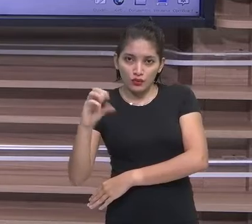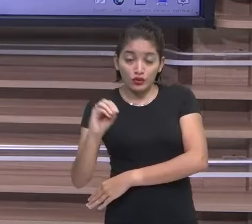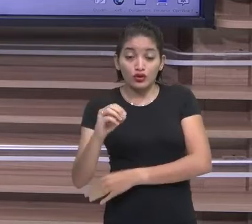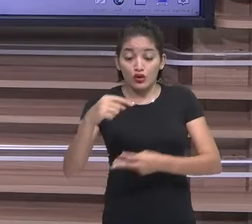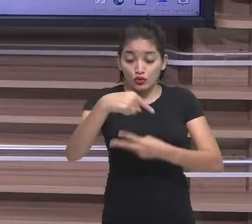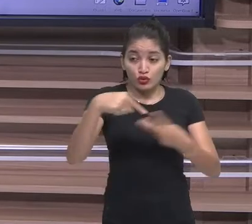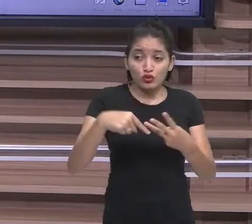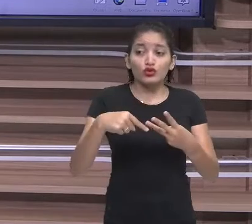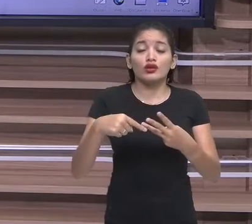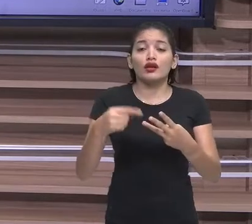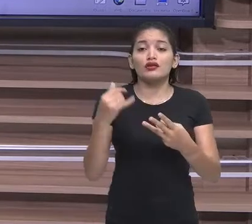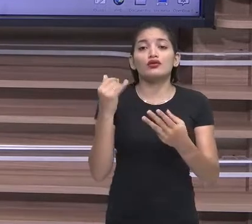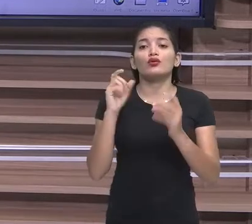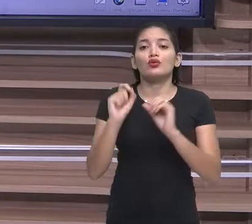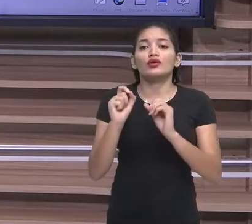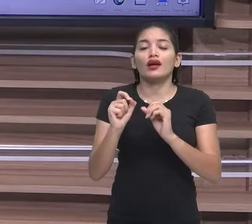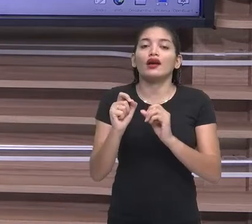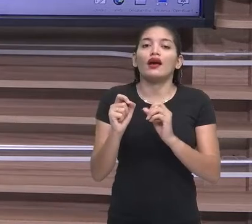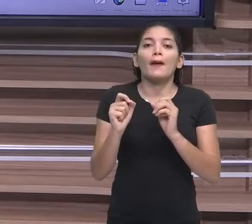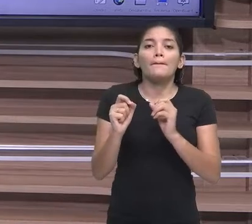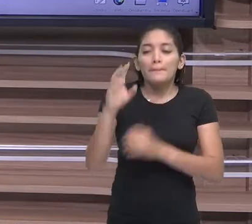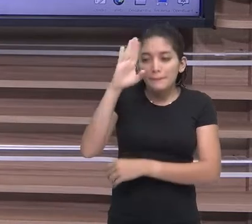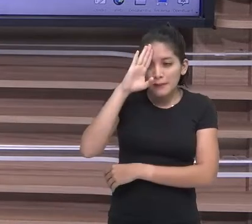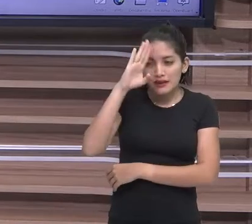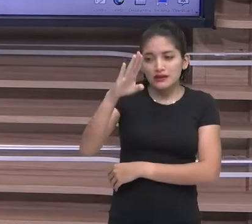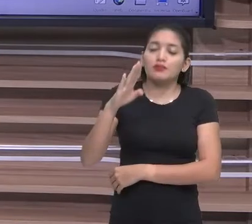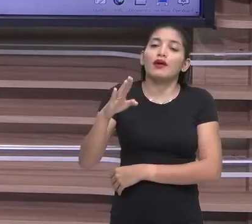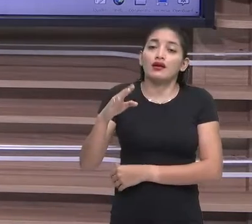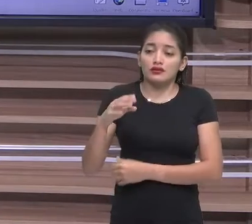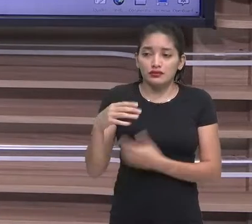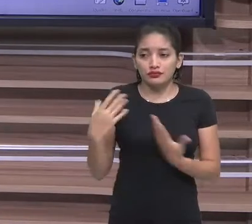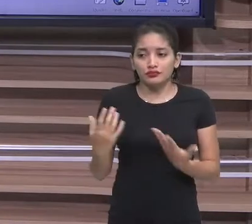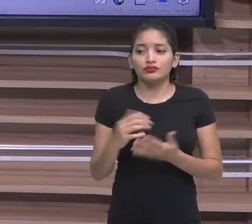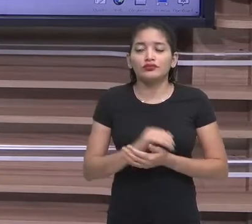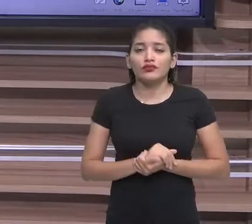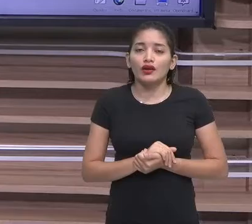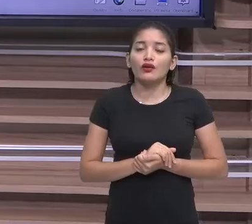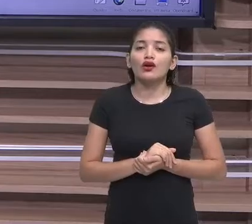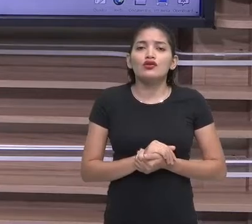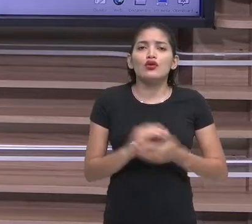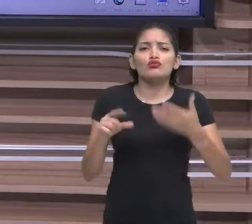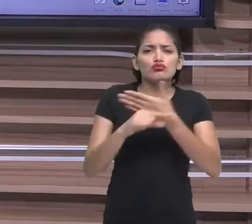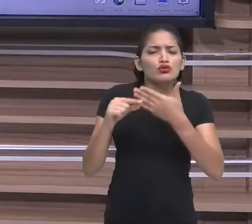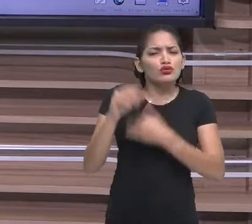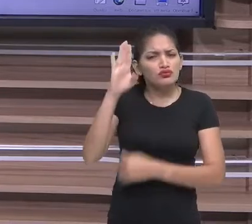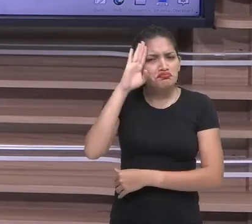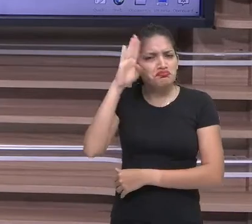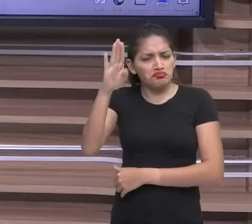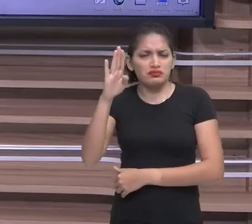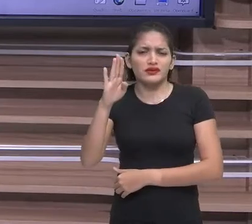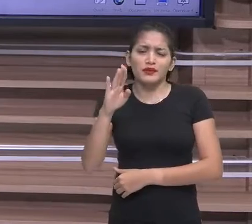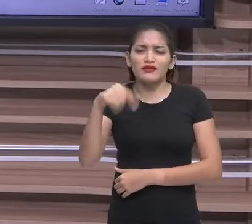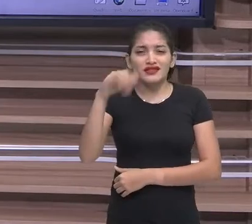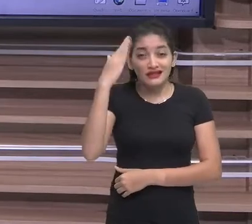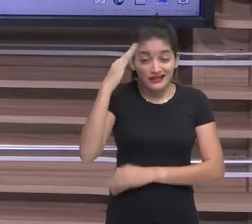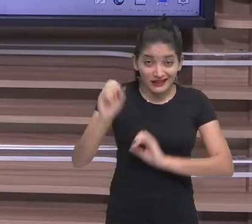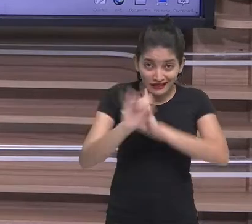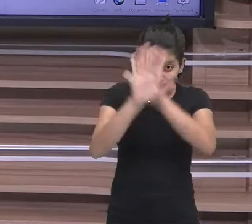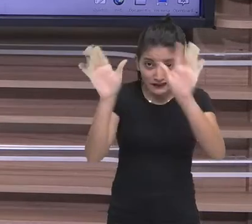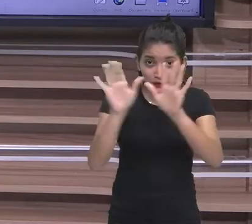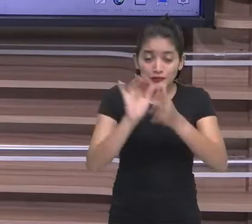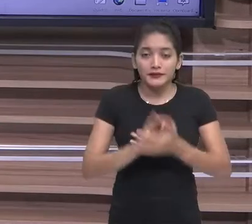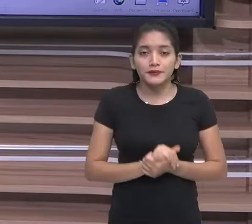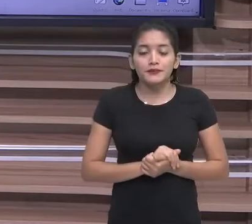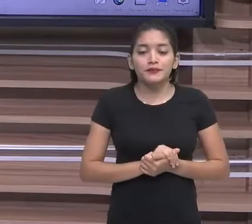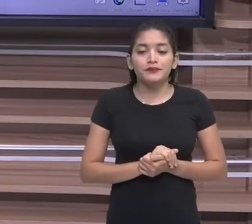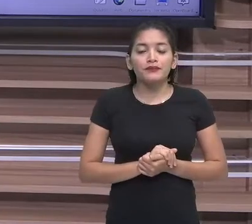mais importantes, mas ele tem toda esta gama de heterônimos e você vai entendendo um pouco mais. Então,